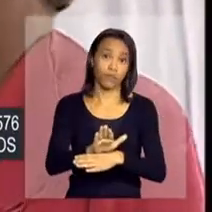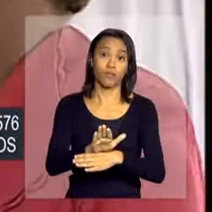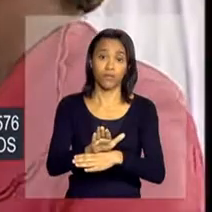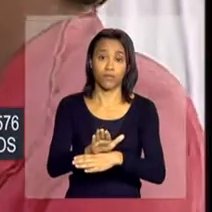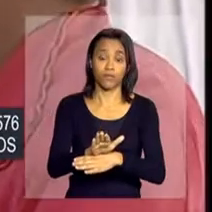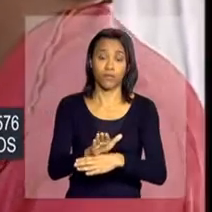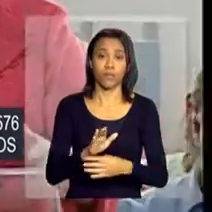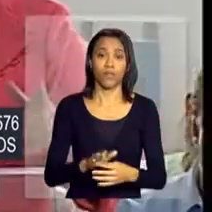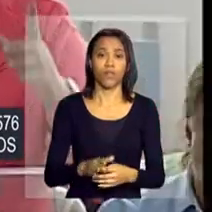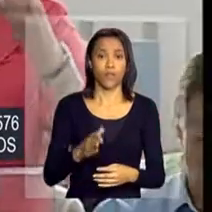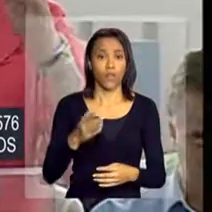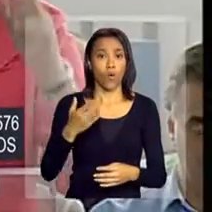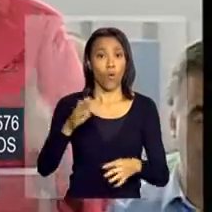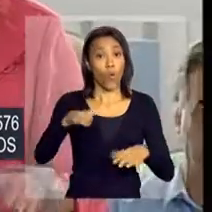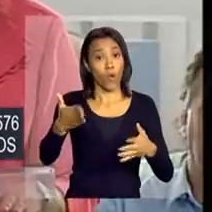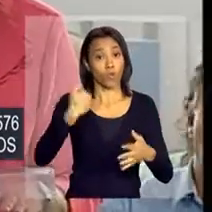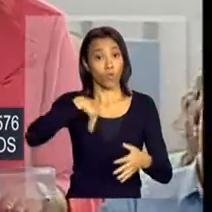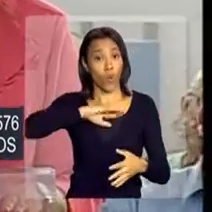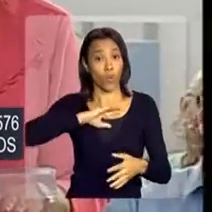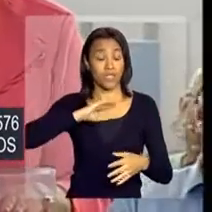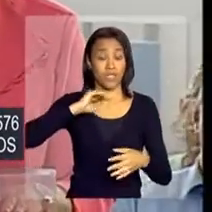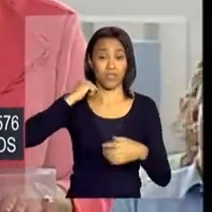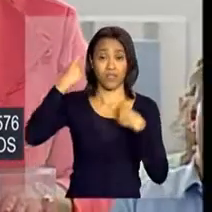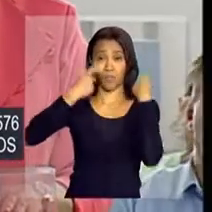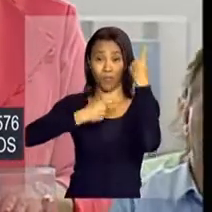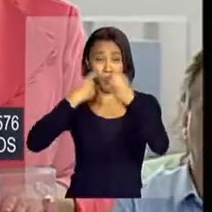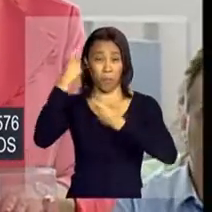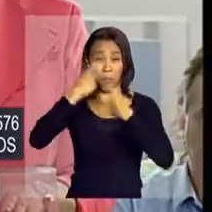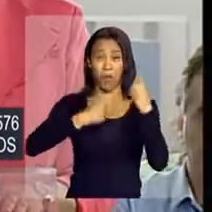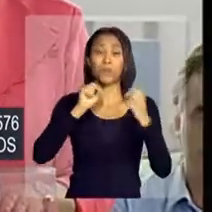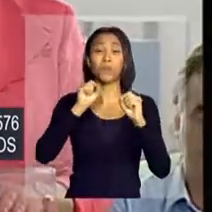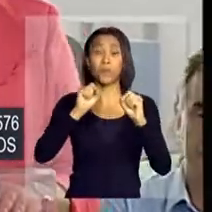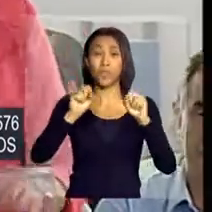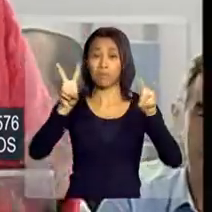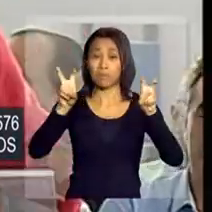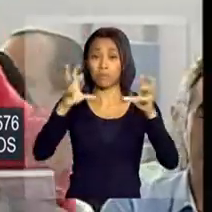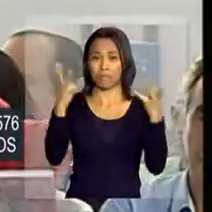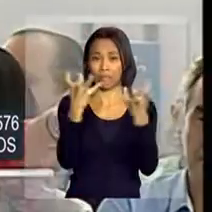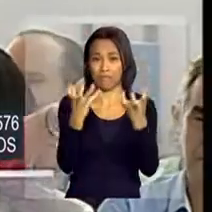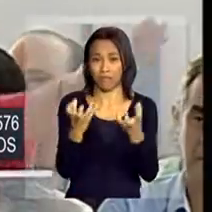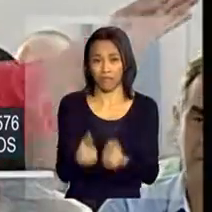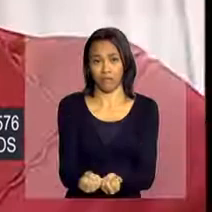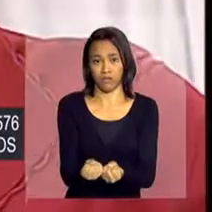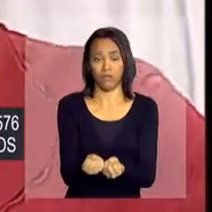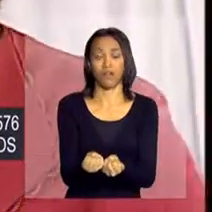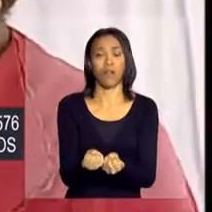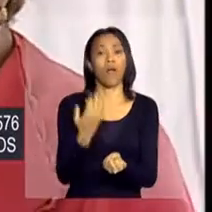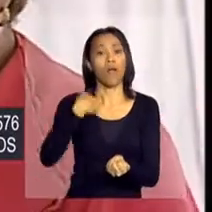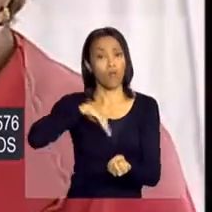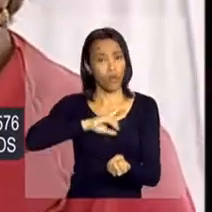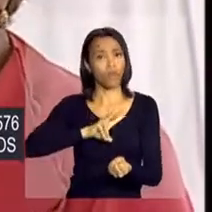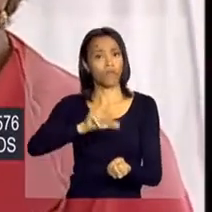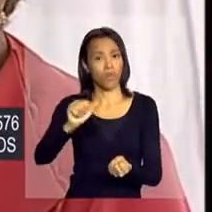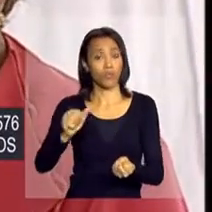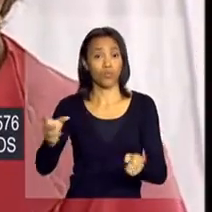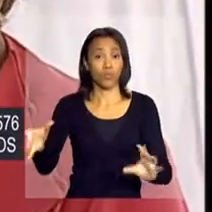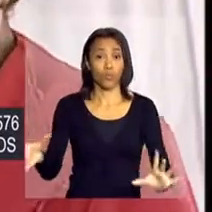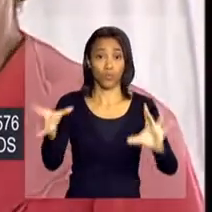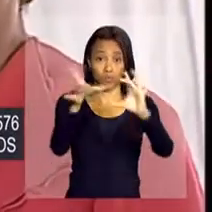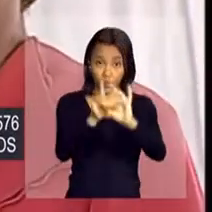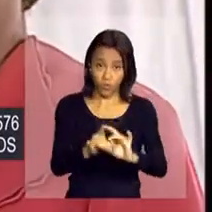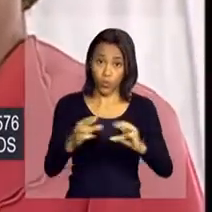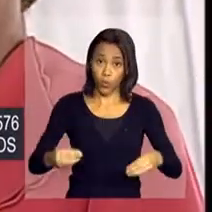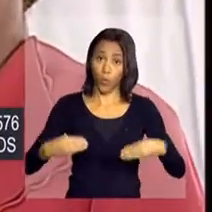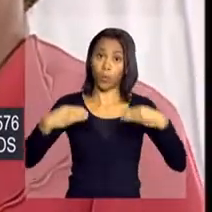Agora à tarde, como nós estamos muito preocupados com a seca, nós vamos, junto com o ministro da